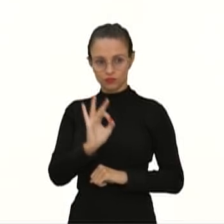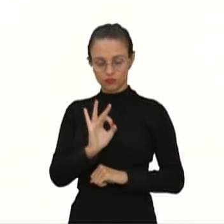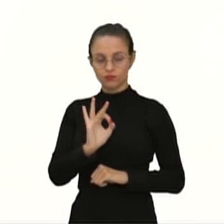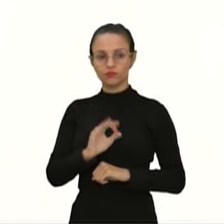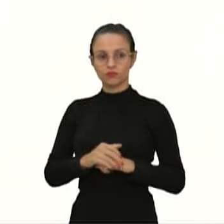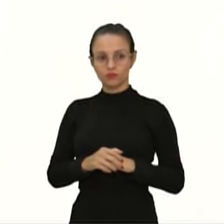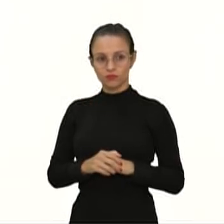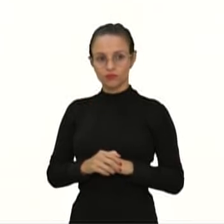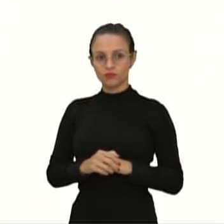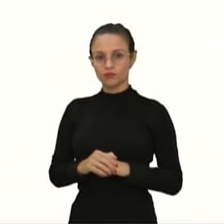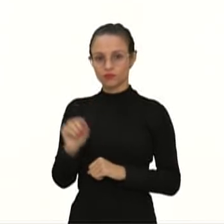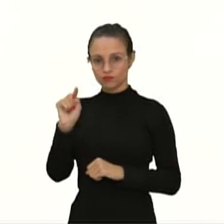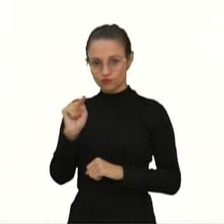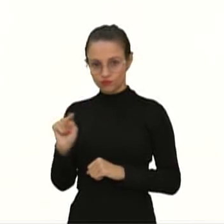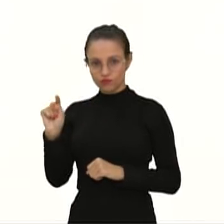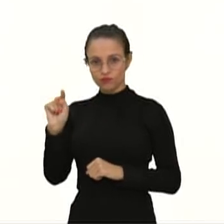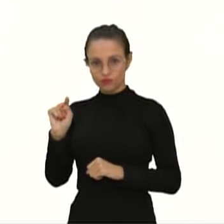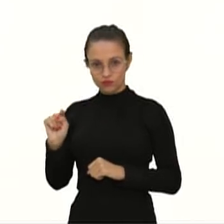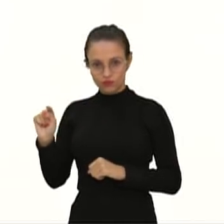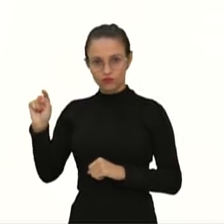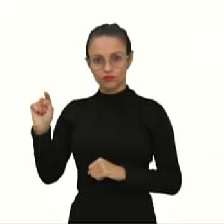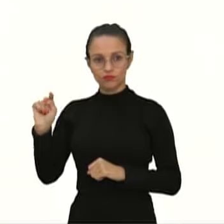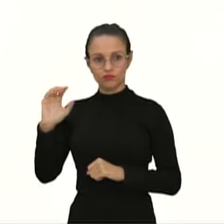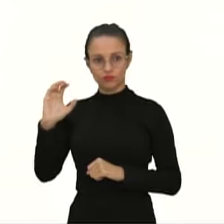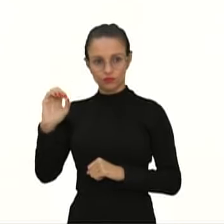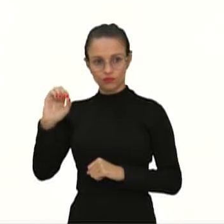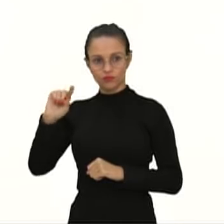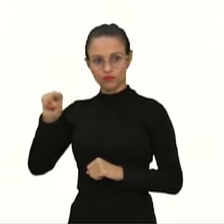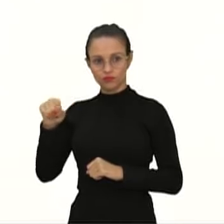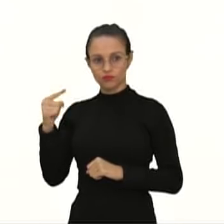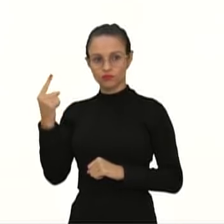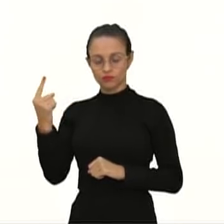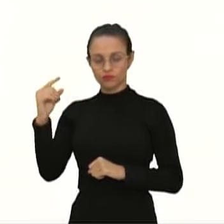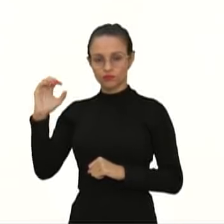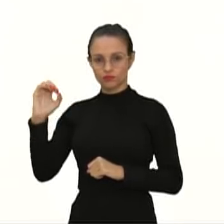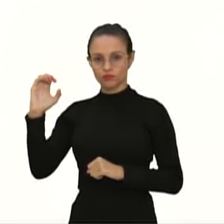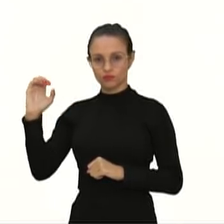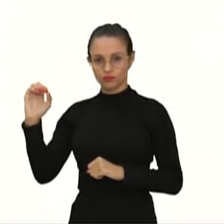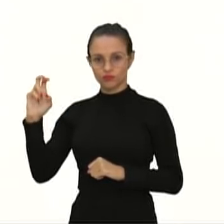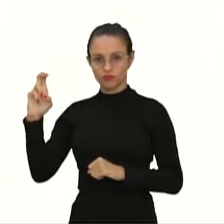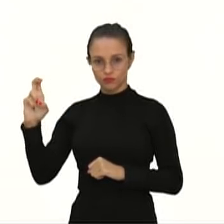10,05%. Andando duas casas, uma, duas, por isso que ficou